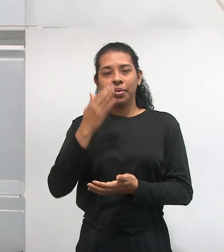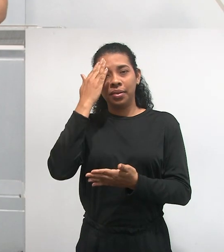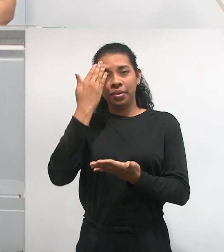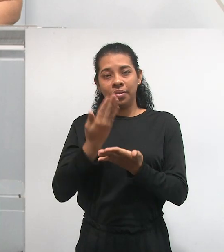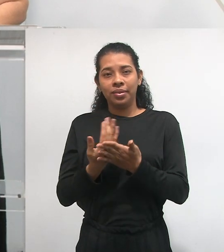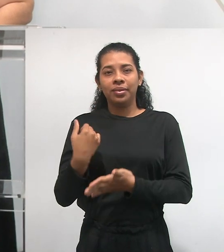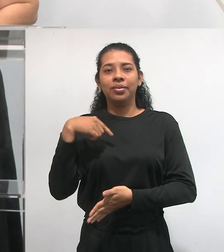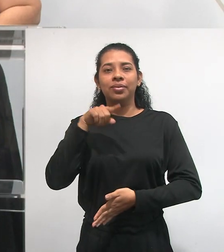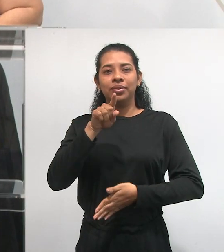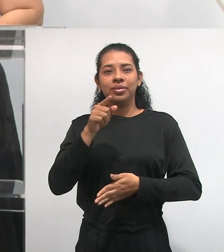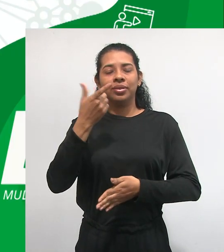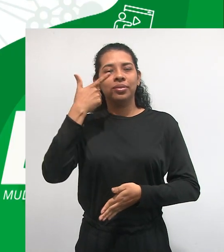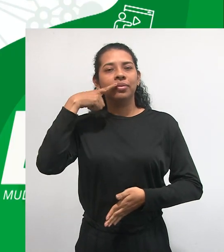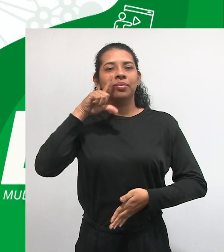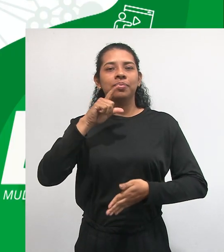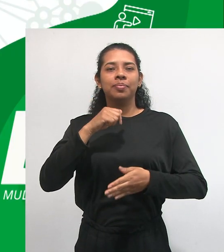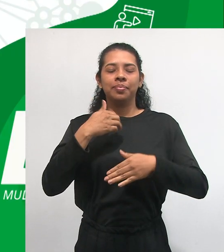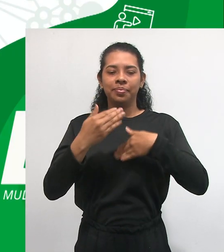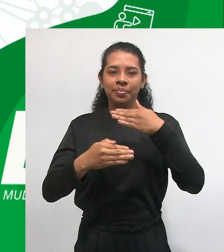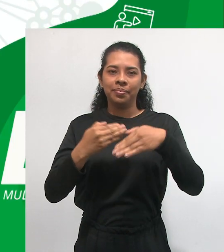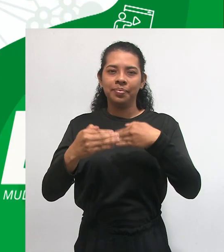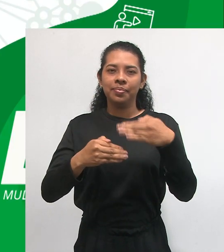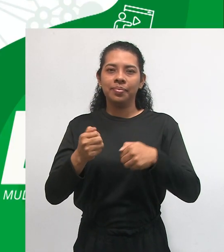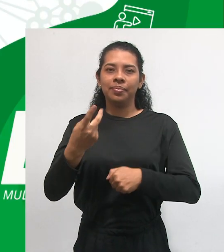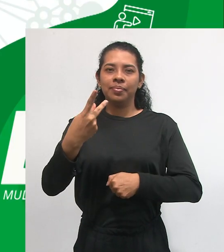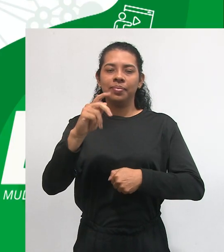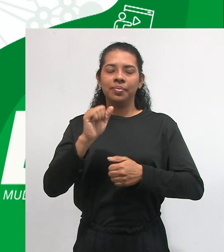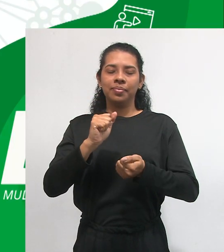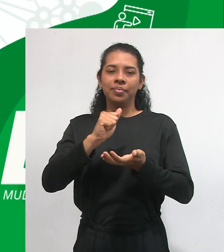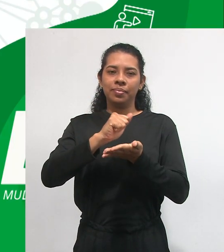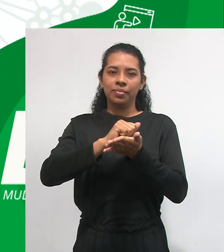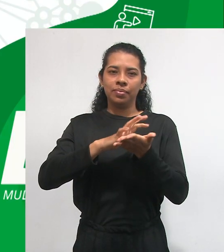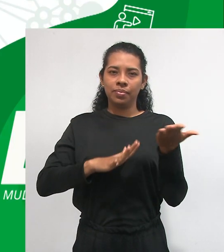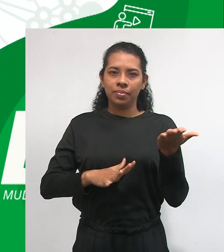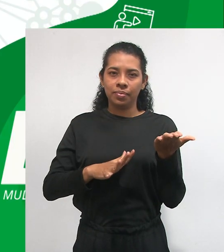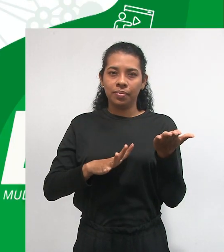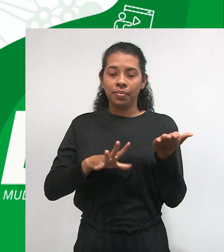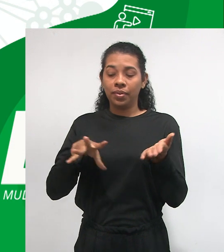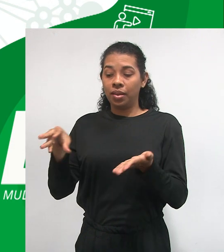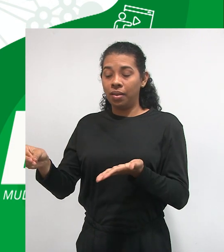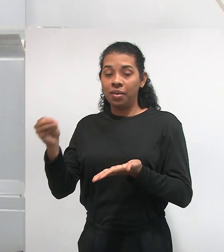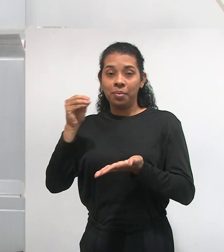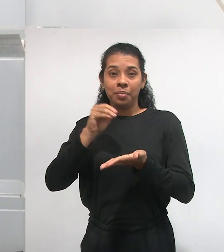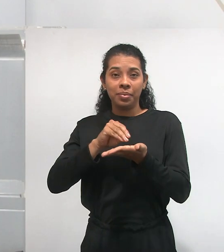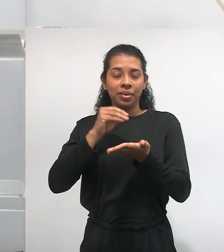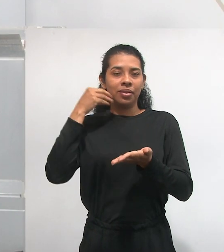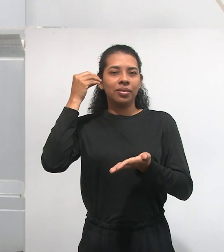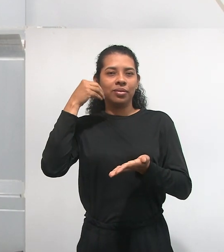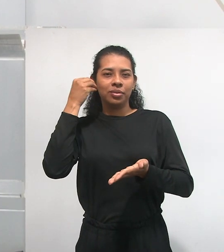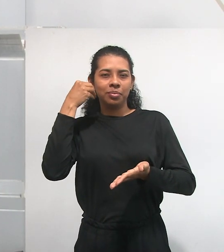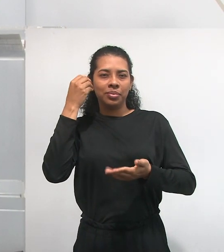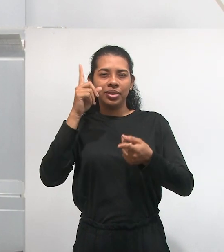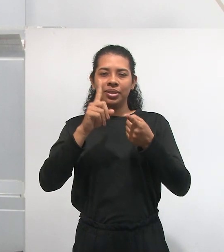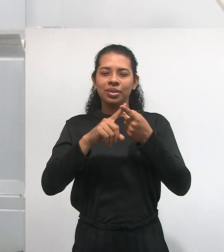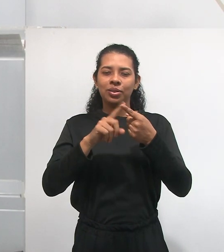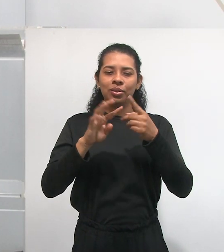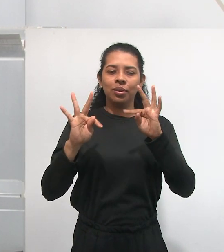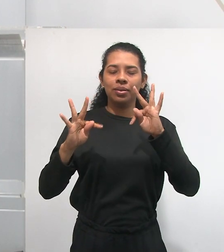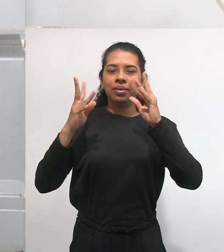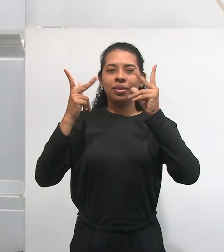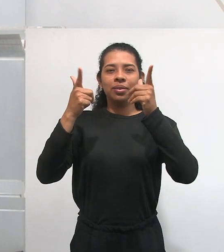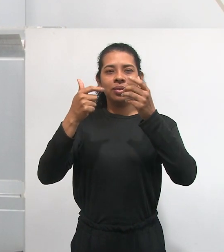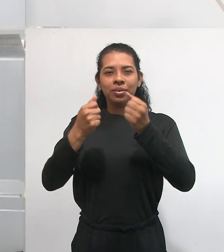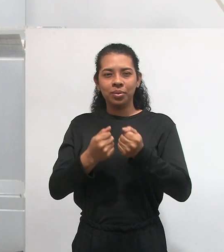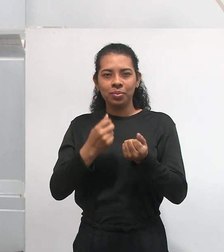aí que você consiga desenvolver as suas atividades. Você vai pegar o seu relato de experiência, você vai colocar todas as suas